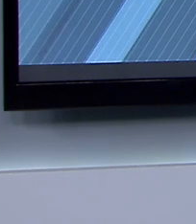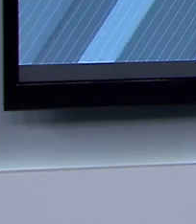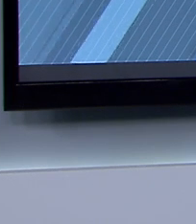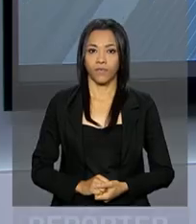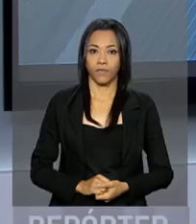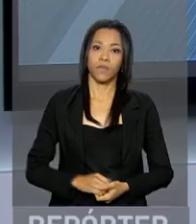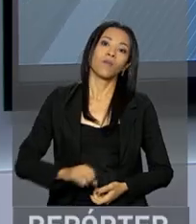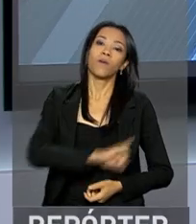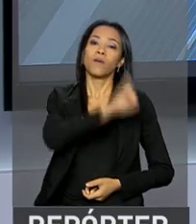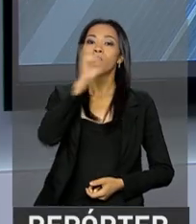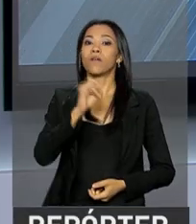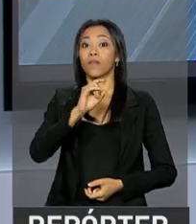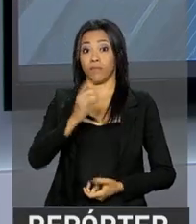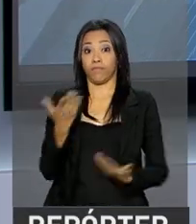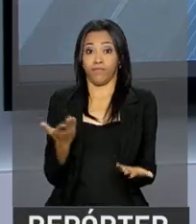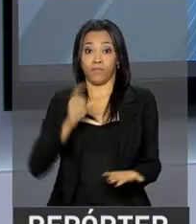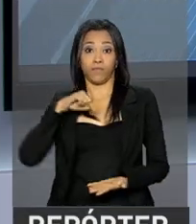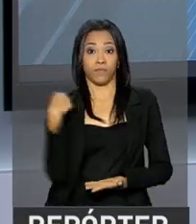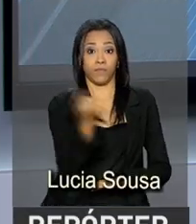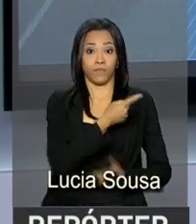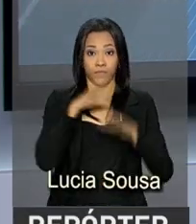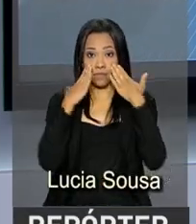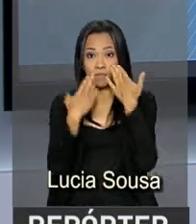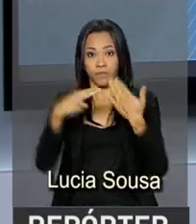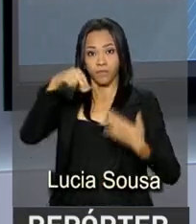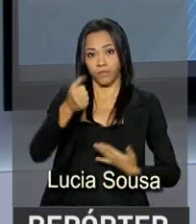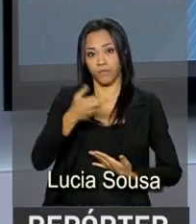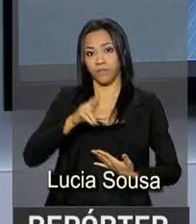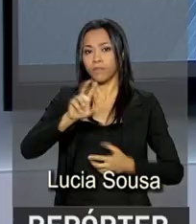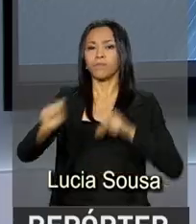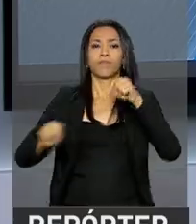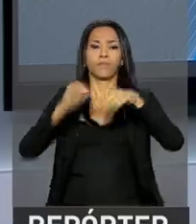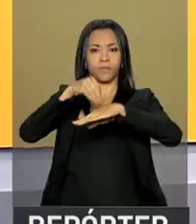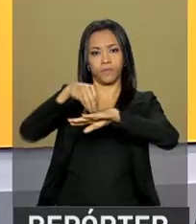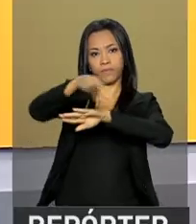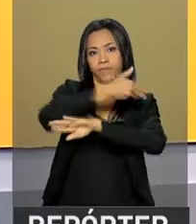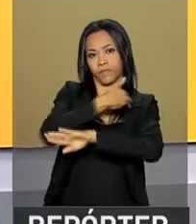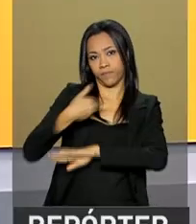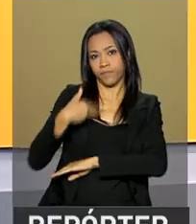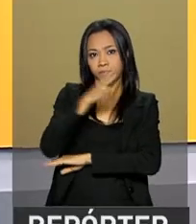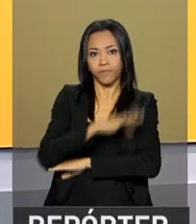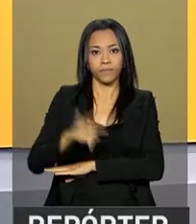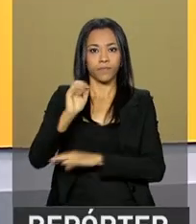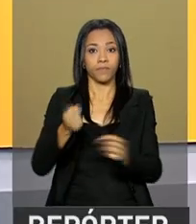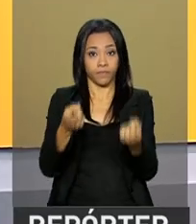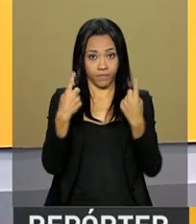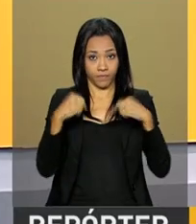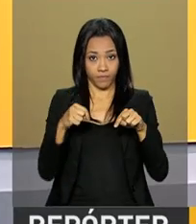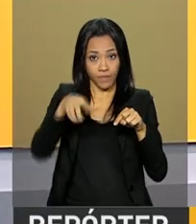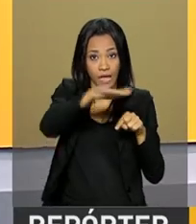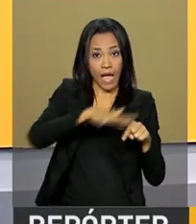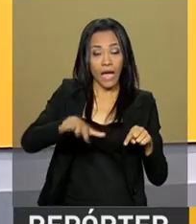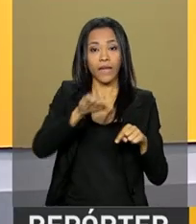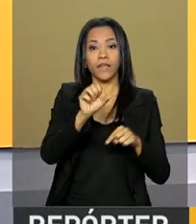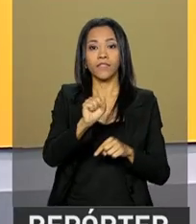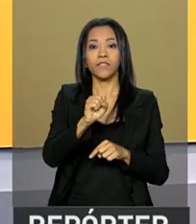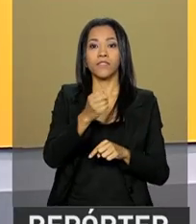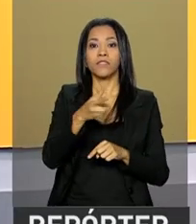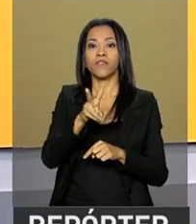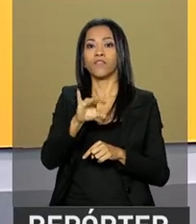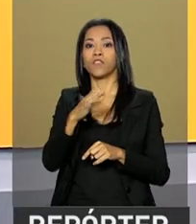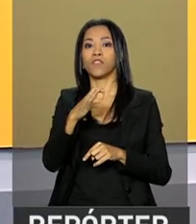Olá, o repórter NBR está de volta com as notícias do governo federal. O setor de serviços no país cresceu